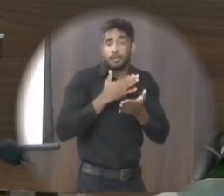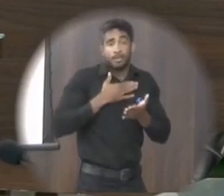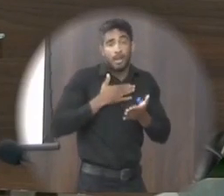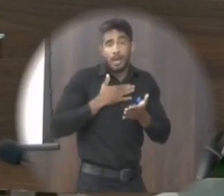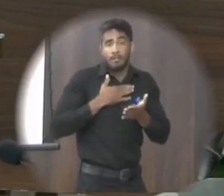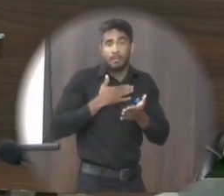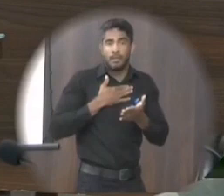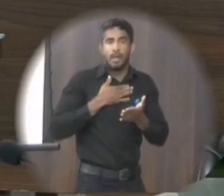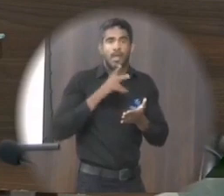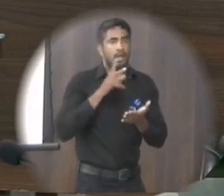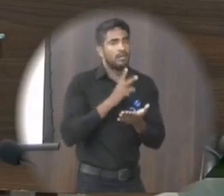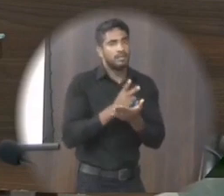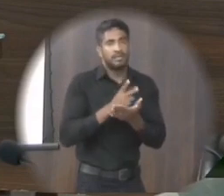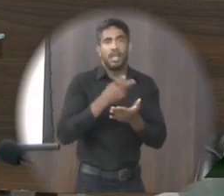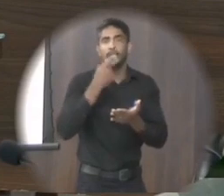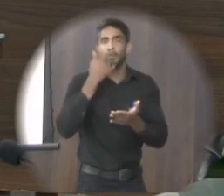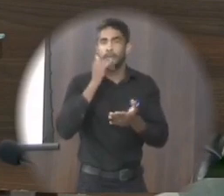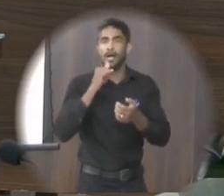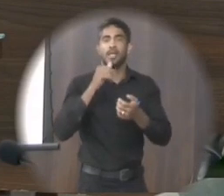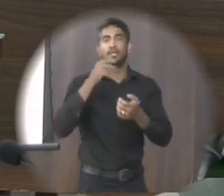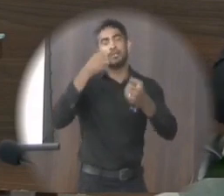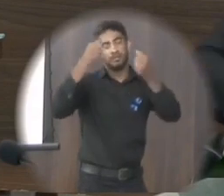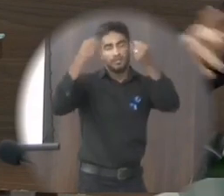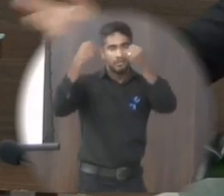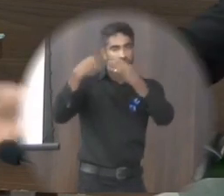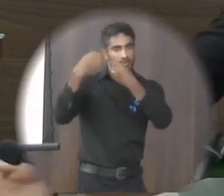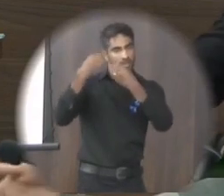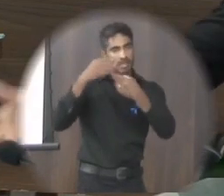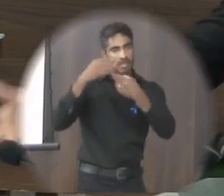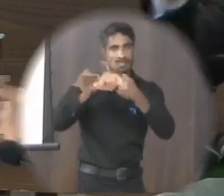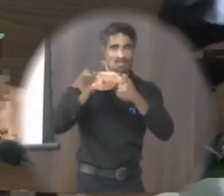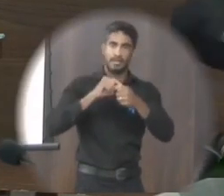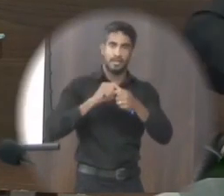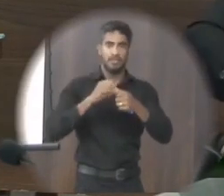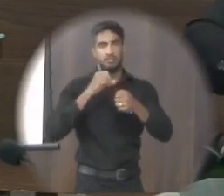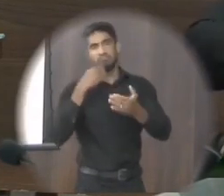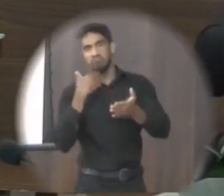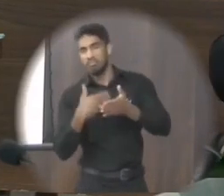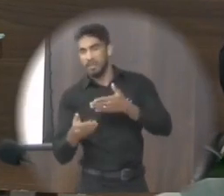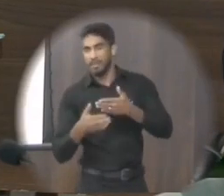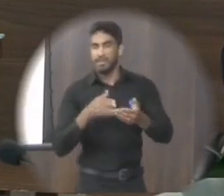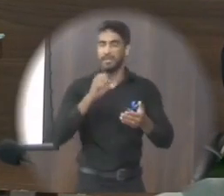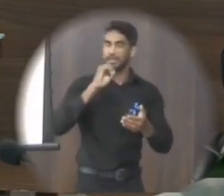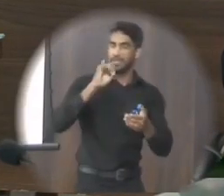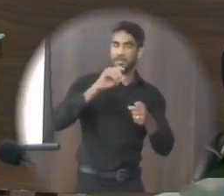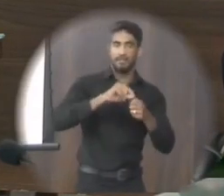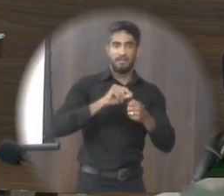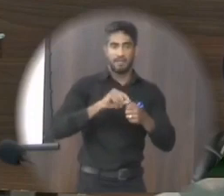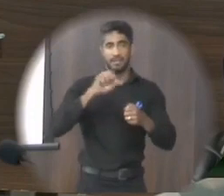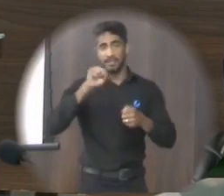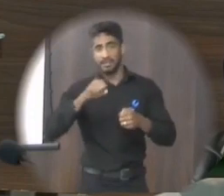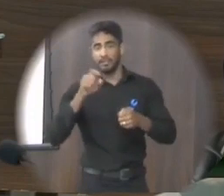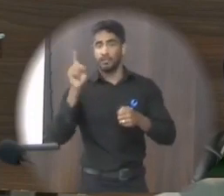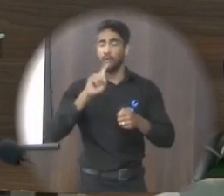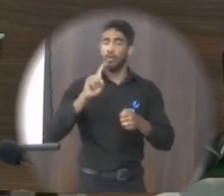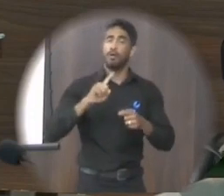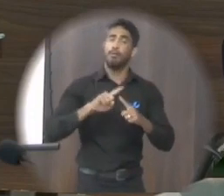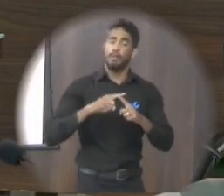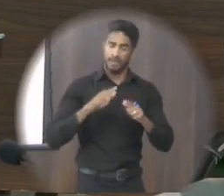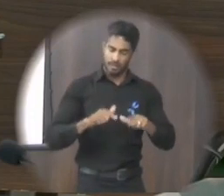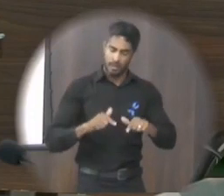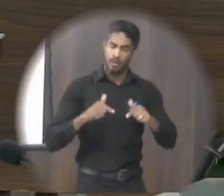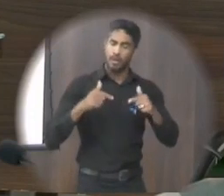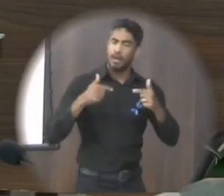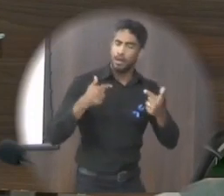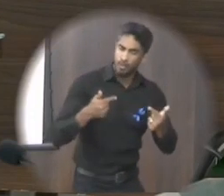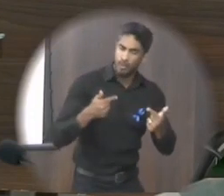Sempre meus pais me ensinaram a fazer a minha parte, independente se vai cair lá ou não, mas foi uma luta muito grande